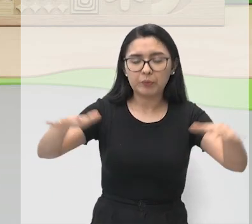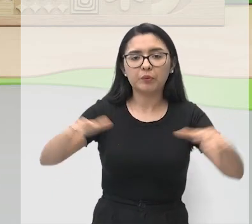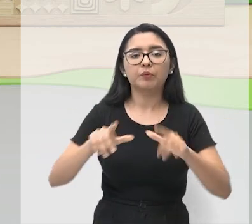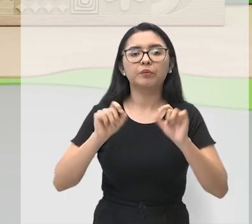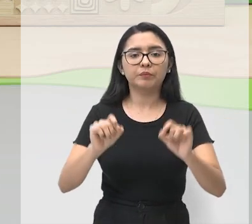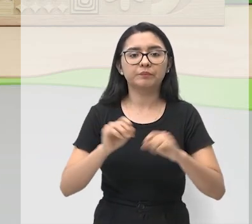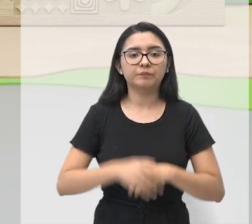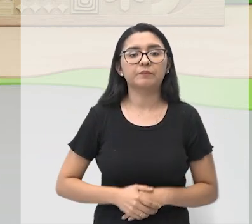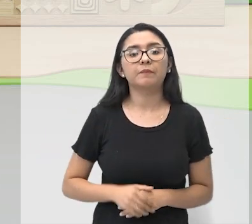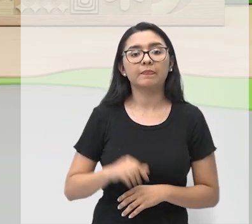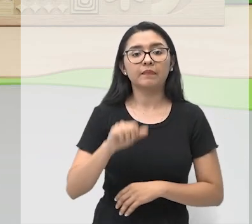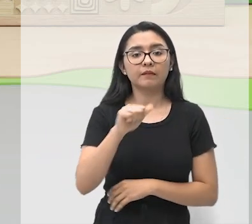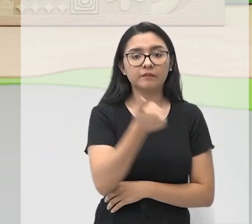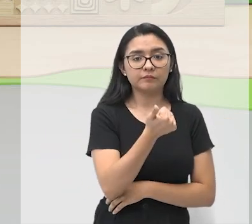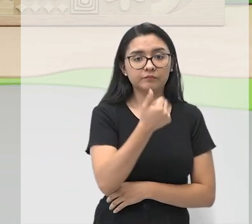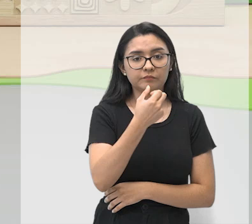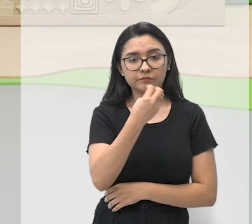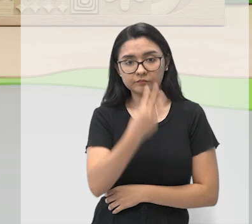há